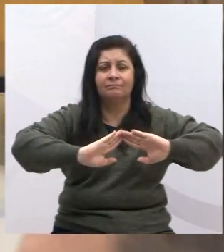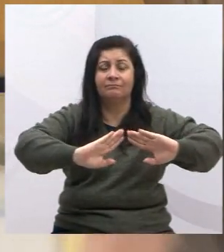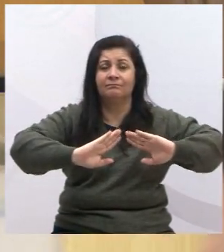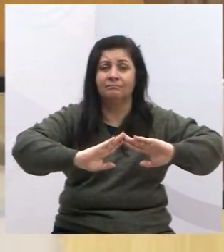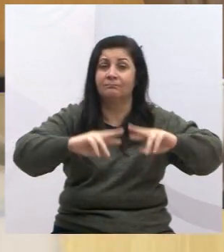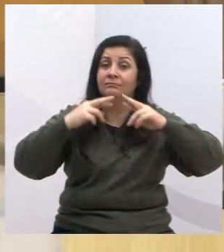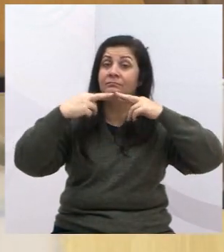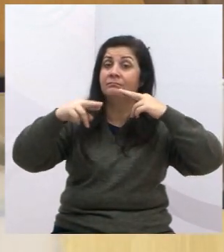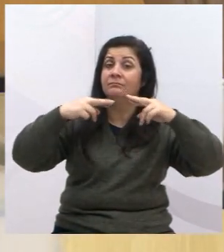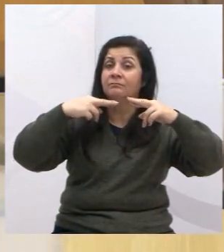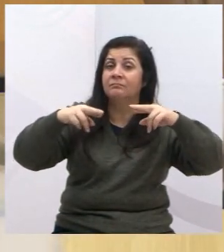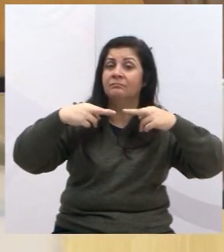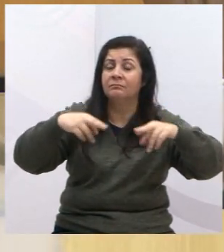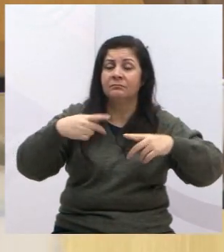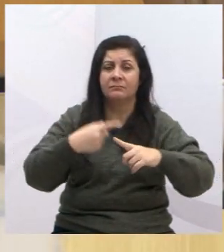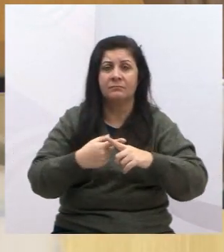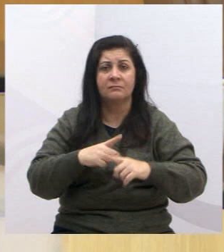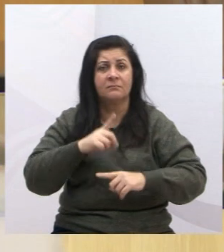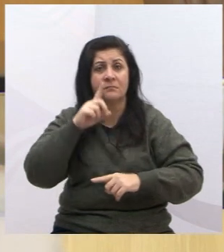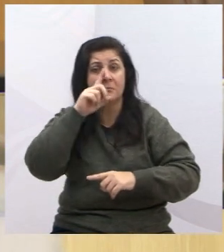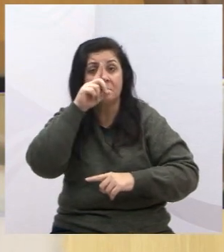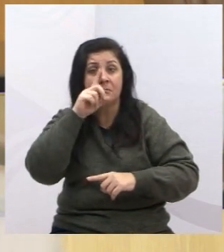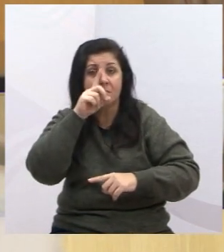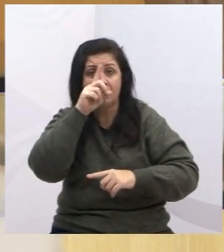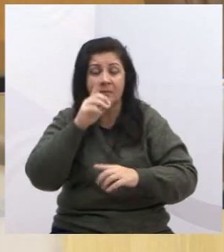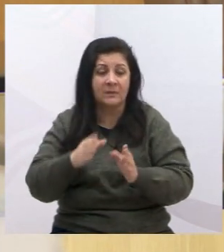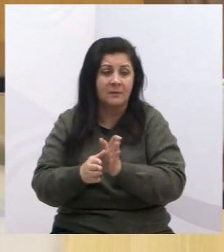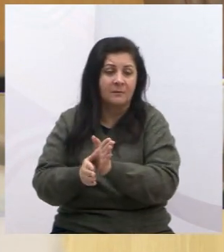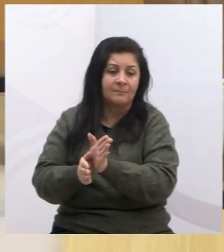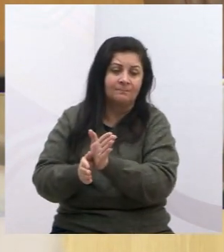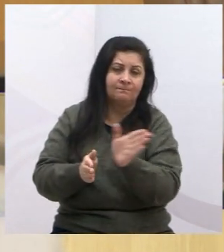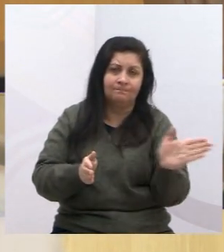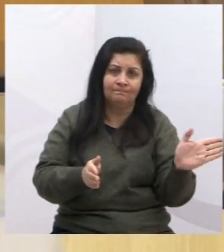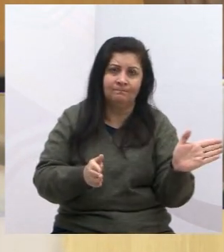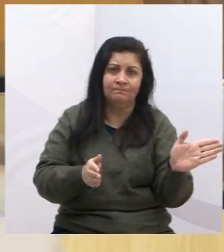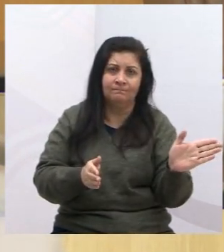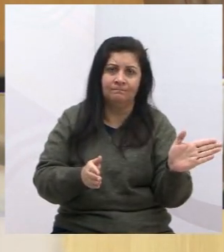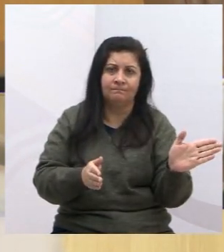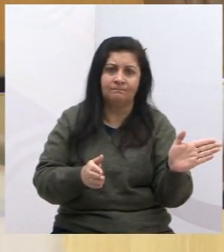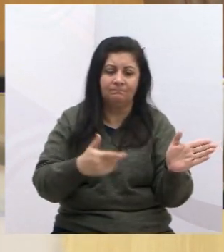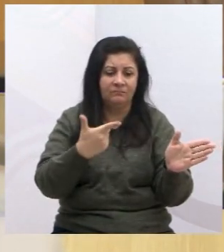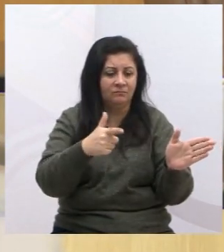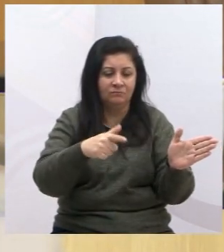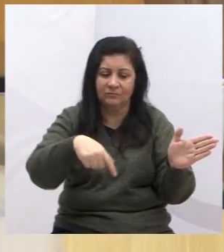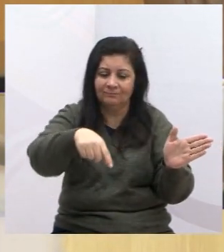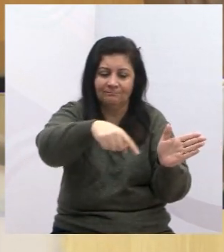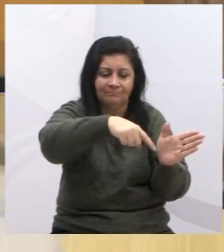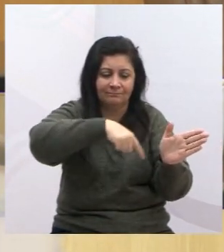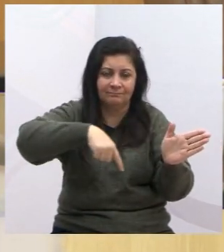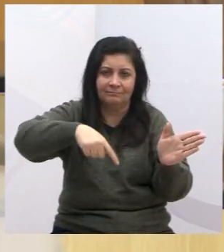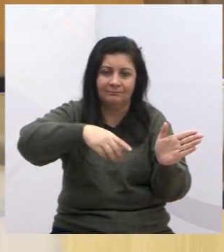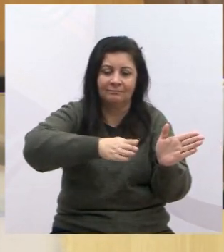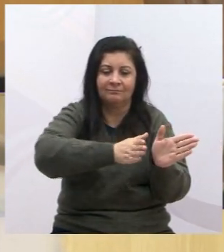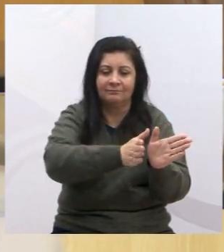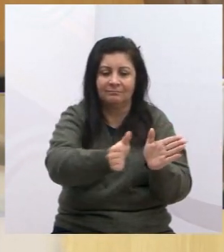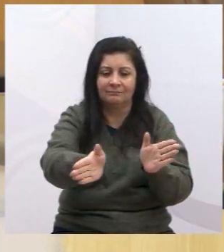reclamam dos riscos que correm para se fazer a conversão na via saindo do Jardim Santo Antônio da Boa Vista,